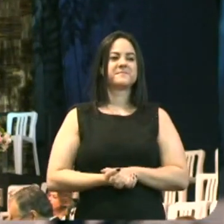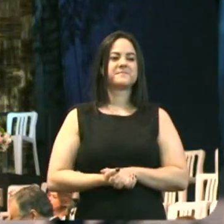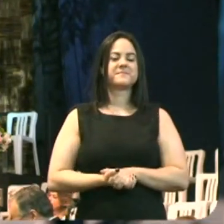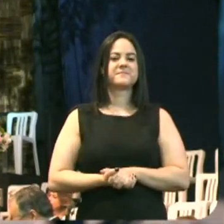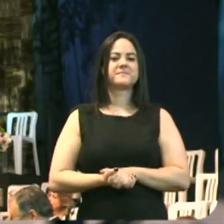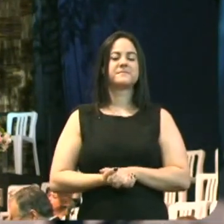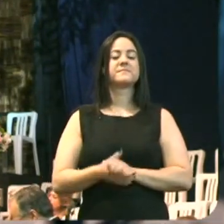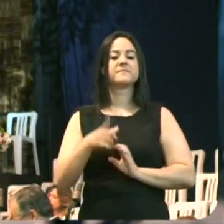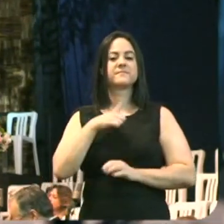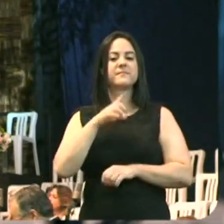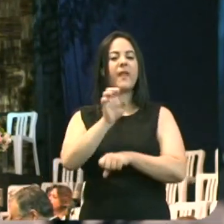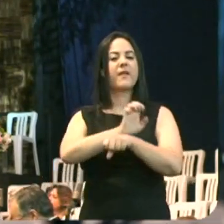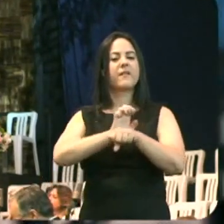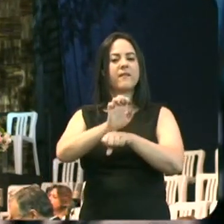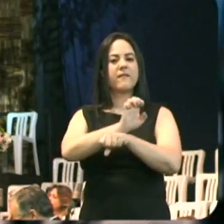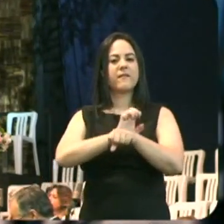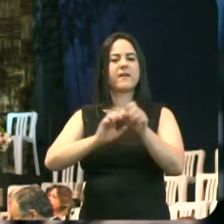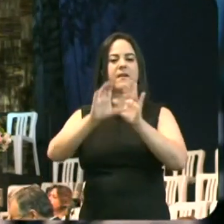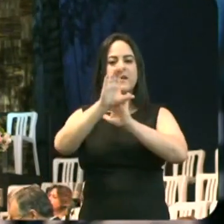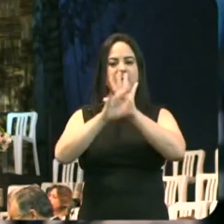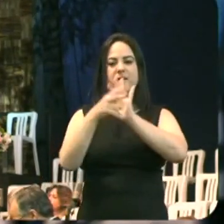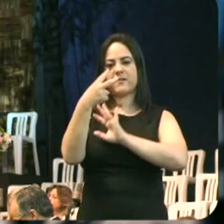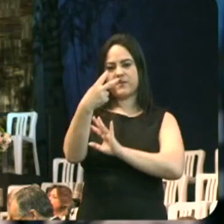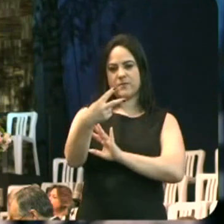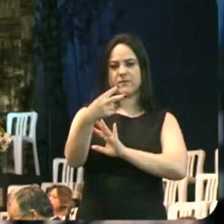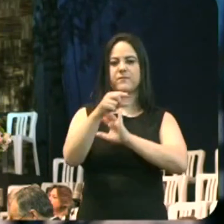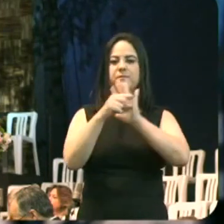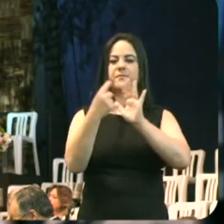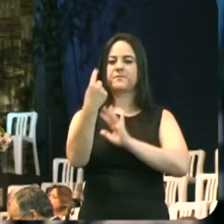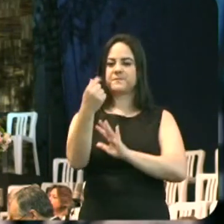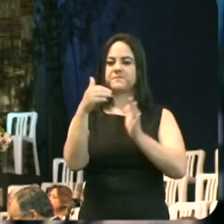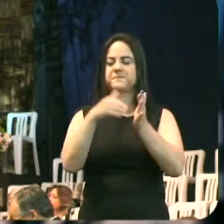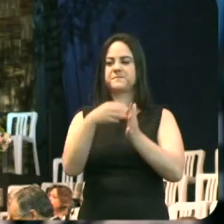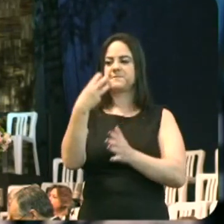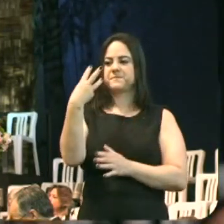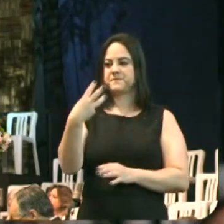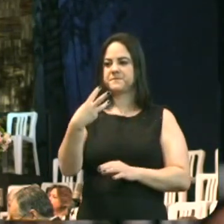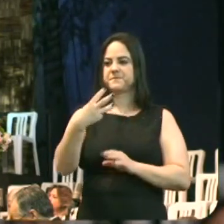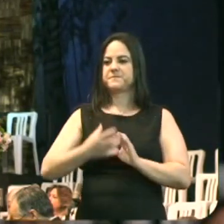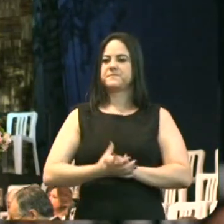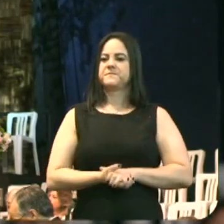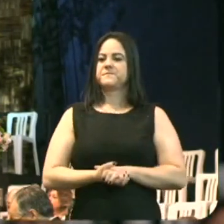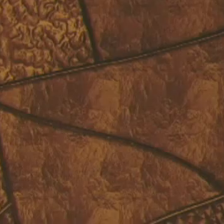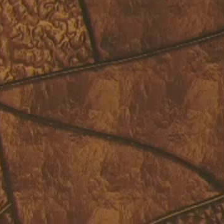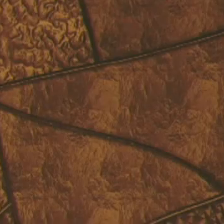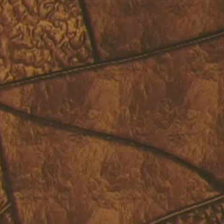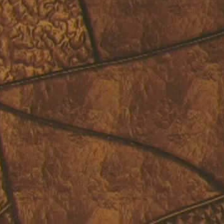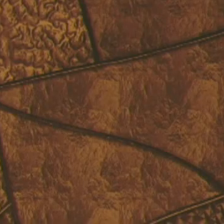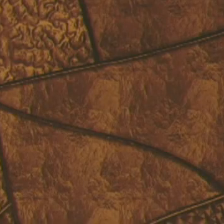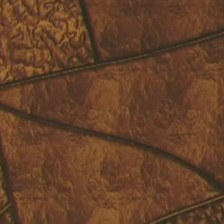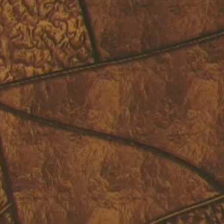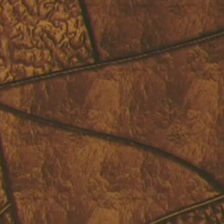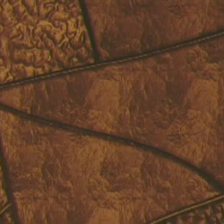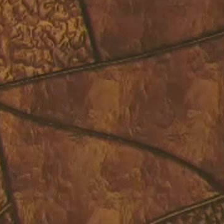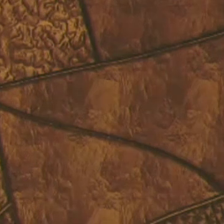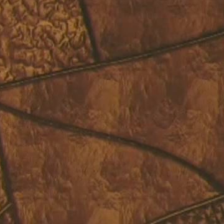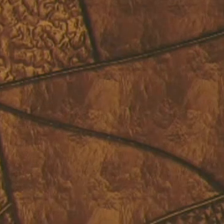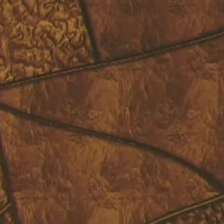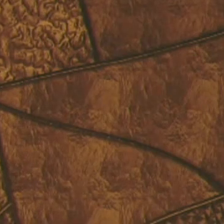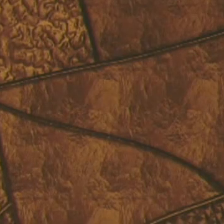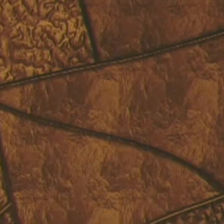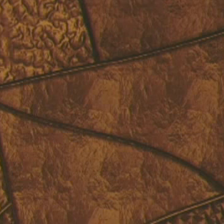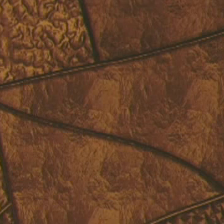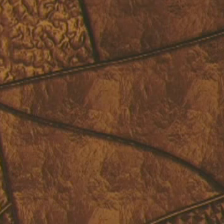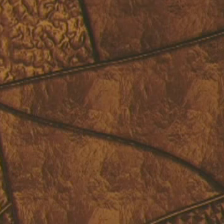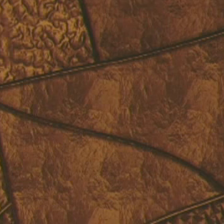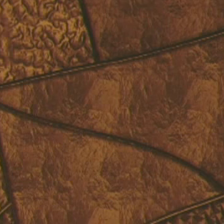vai aparecer em Efésios, capítulo 2, versículos 1 a 3. Diz assim: antigamente, por terem